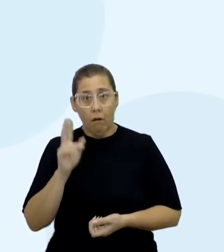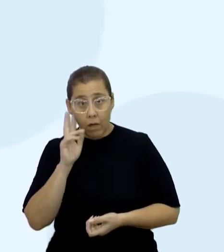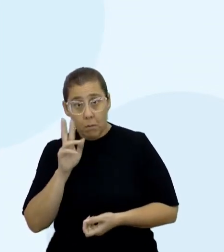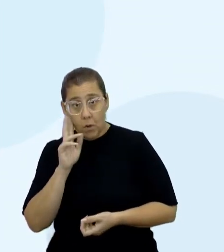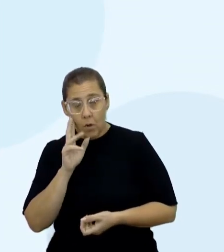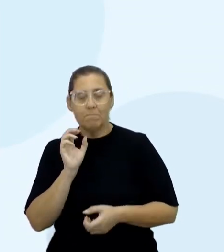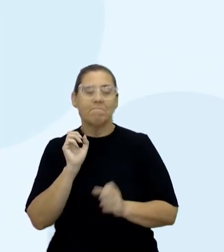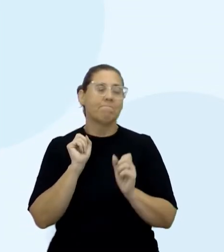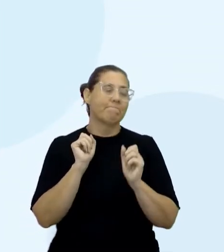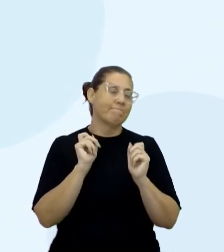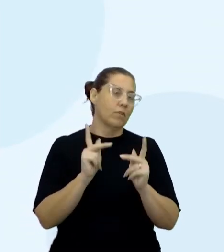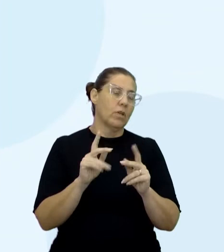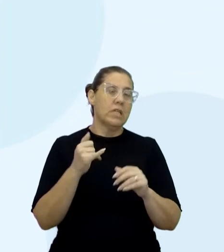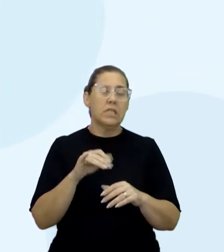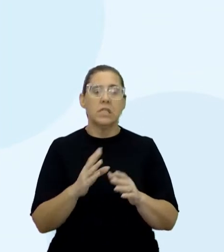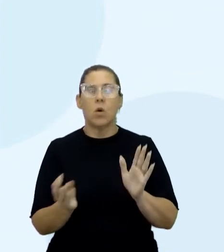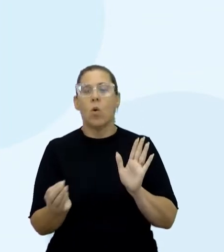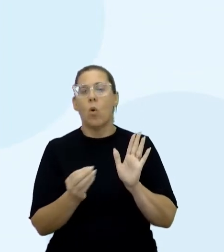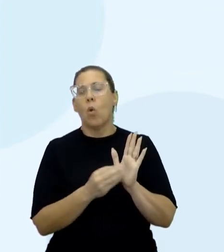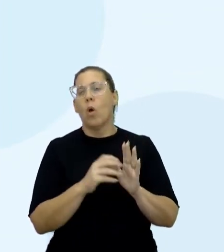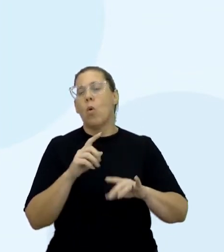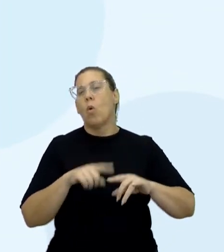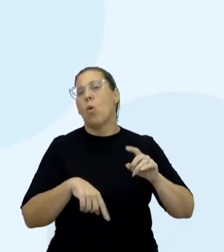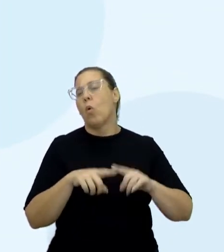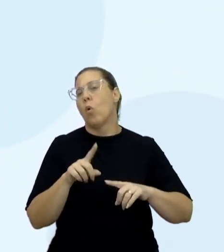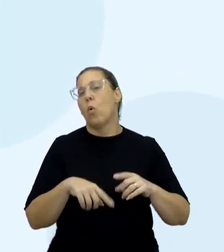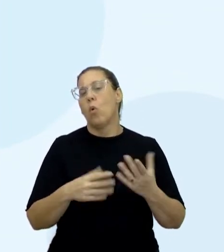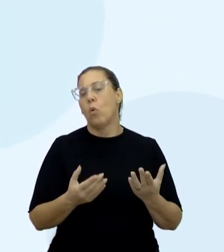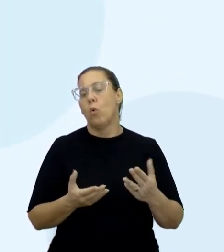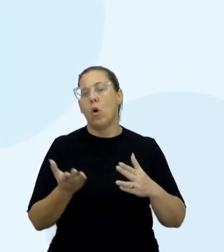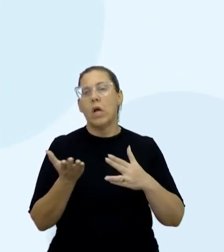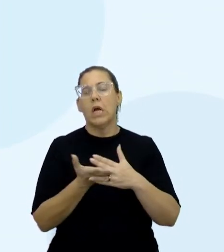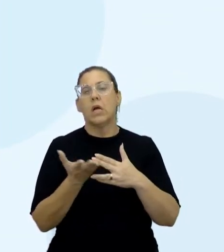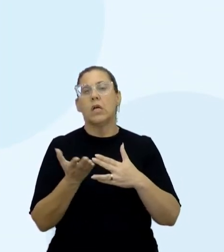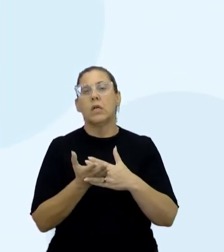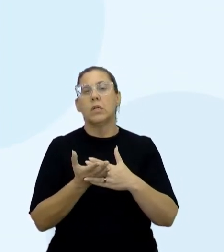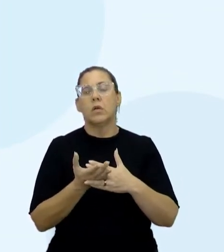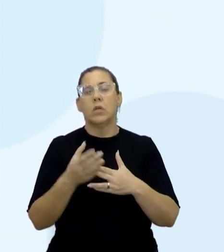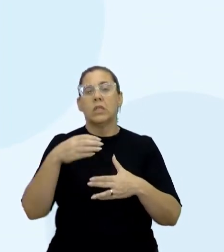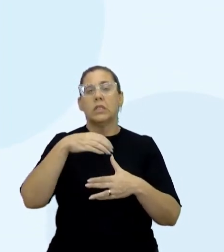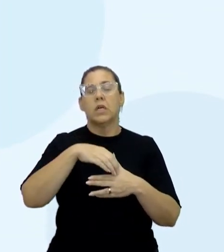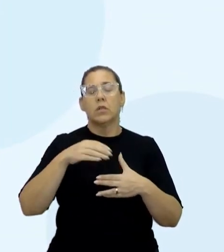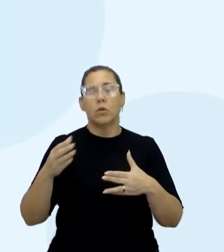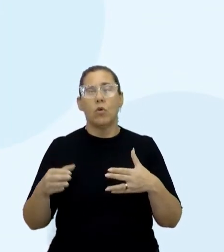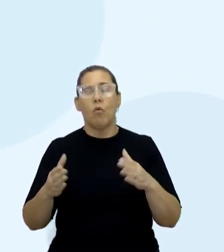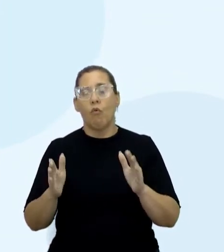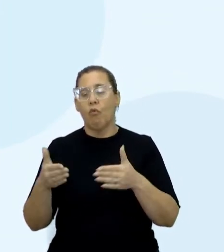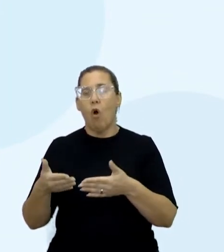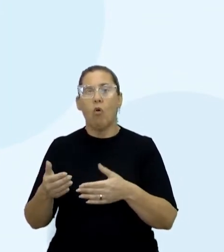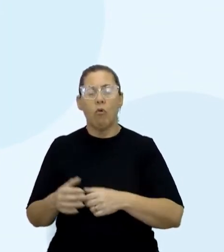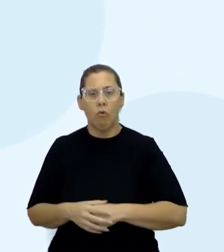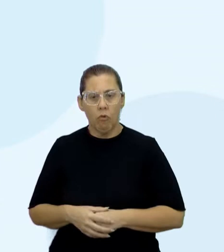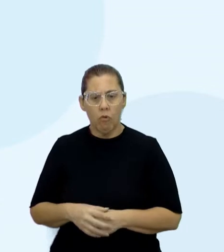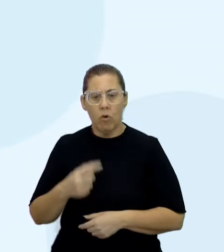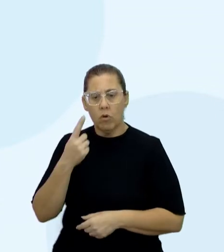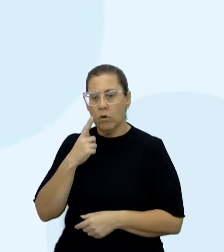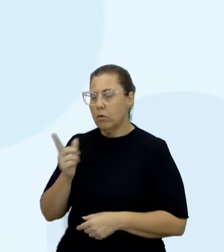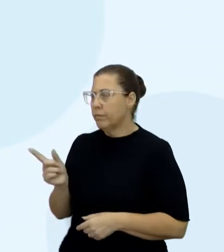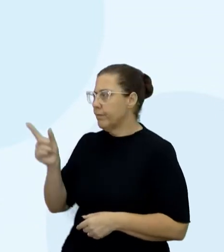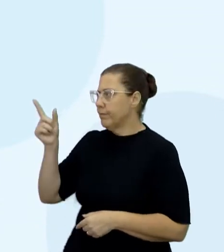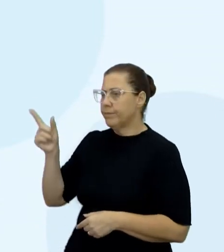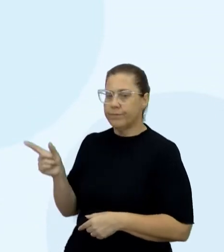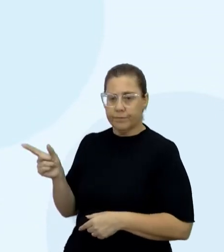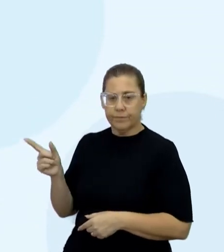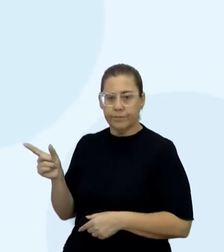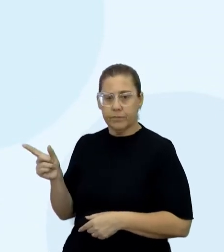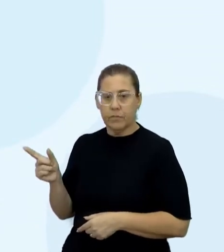Lembrou? Muito bem. E se eu colocar o objeto entre o centro e o foco? Paralelo, foco, foco paralelo, eu já vou conjugar uma